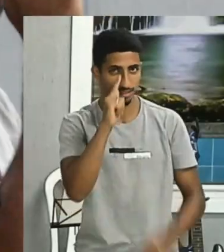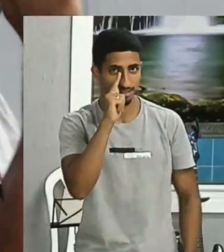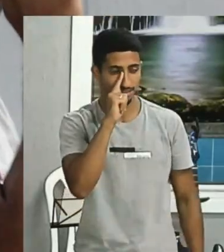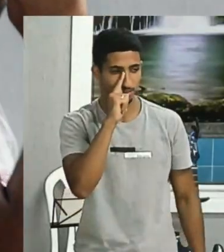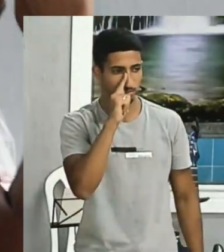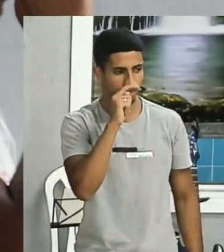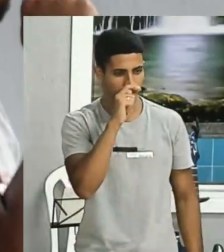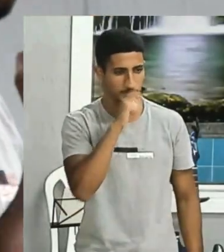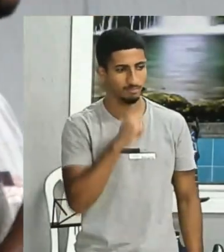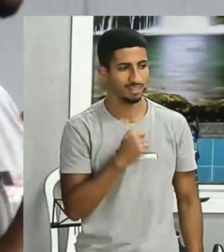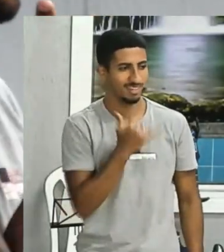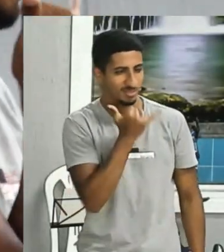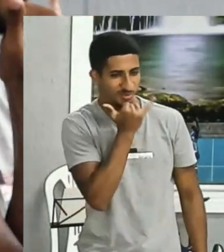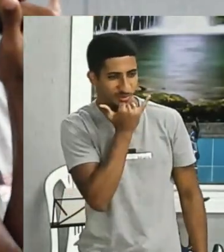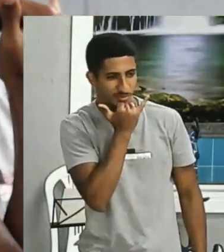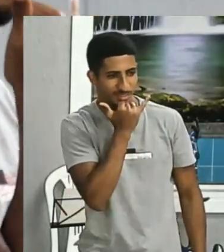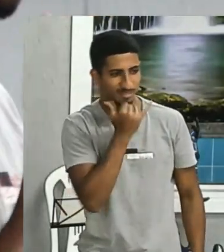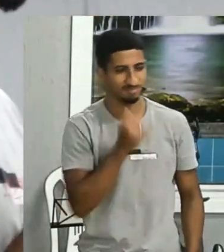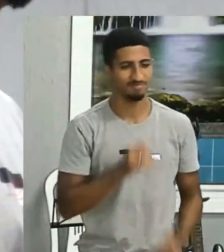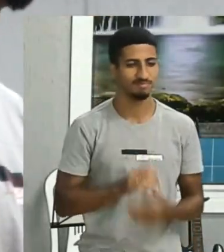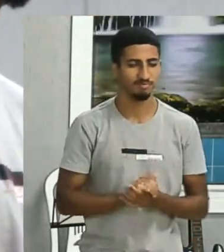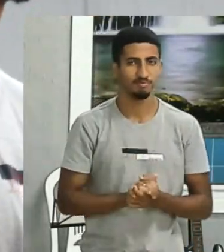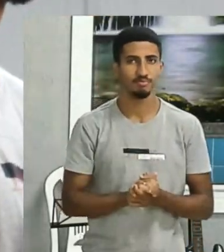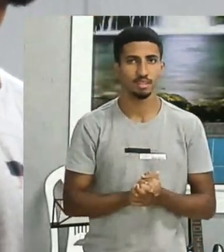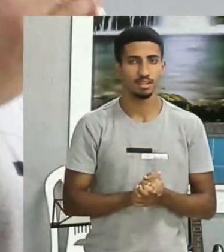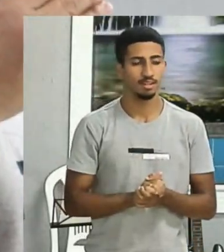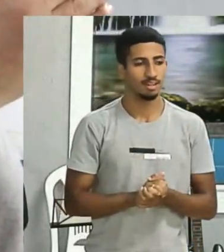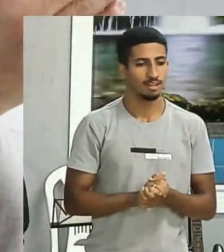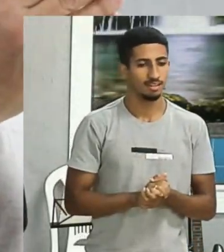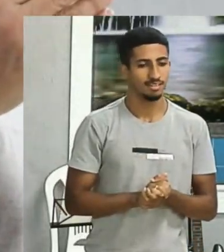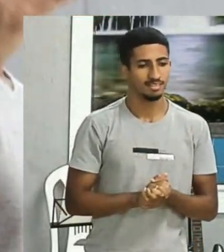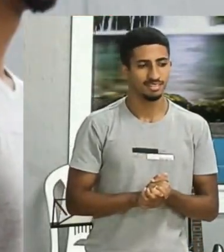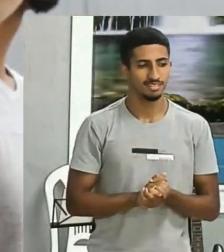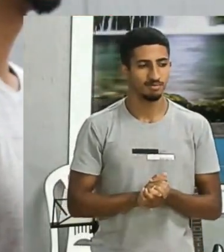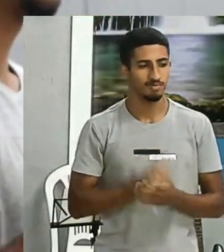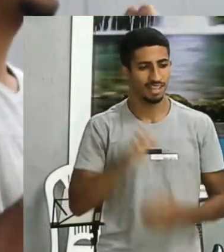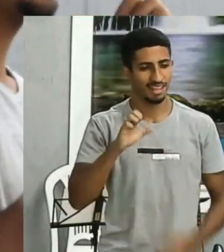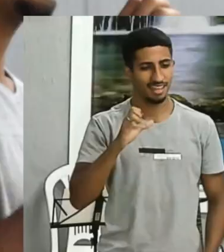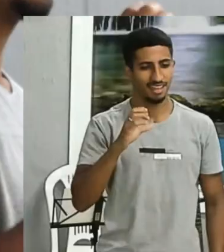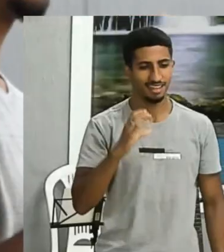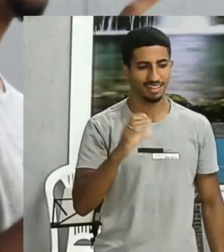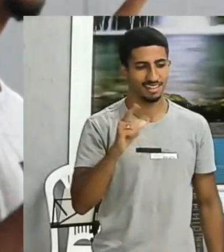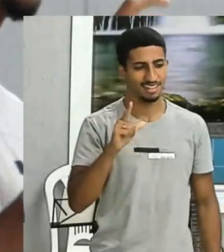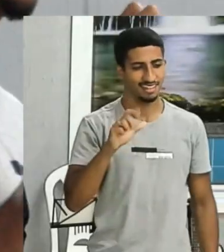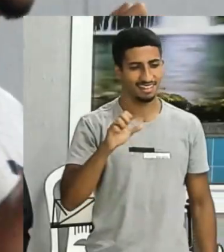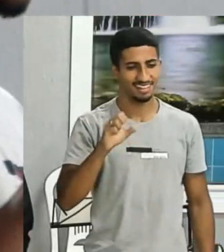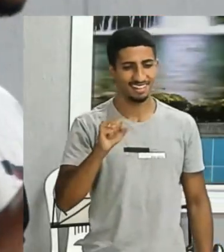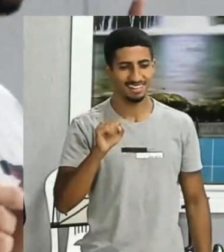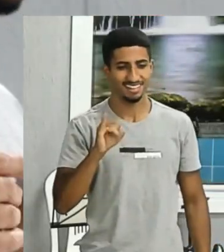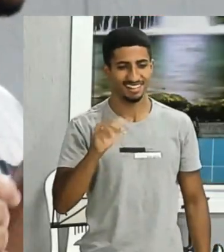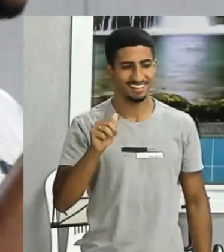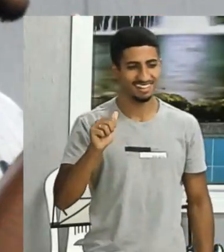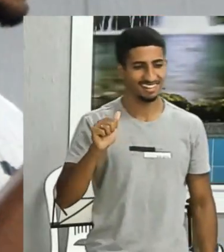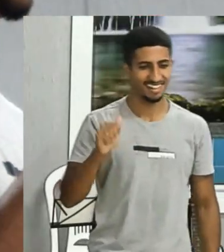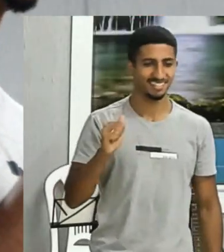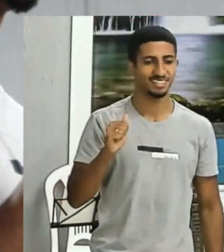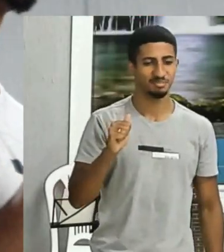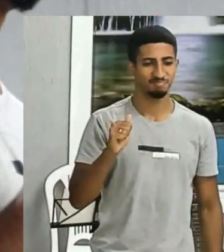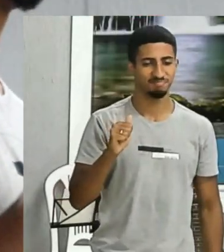perdoe, é eclésia ou eclesia, não lembro bem, acho que é eclésia.